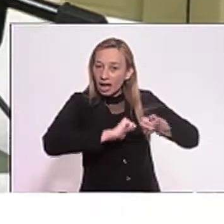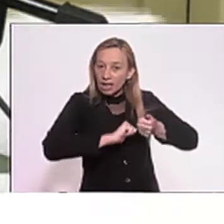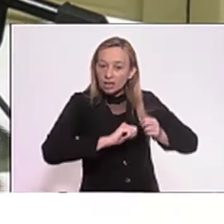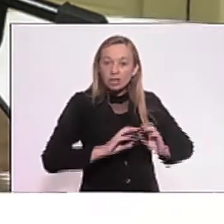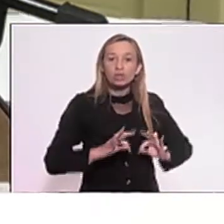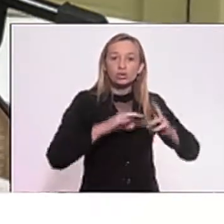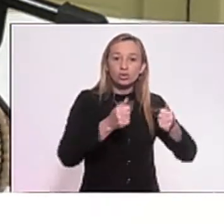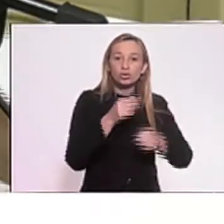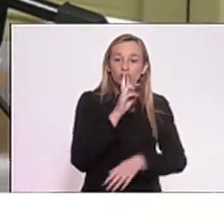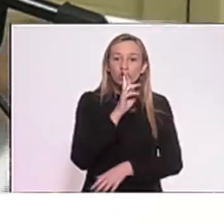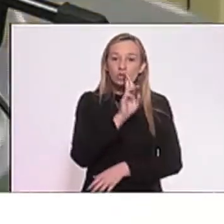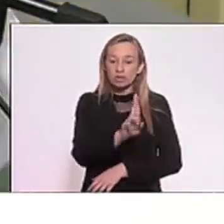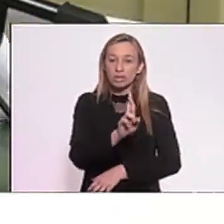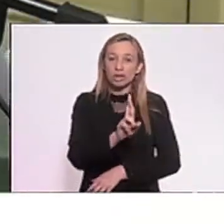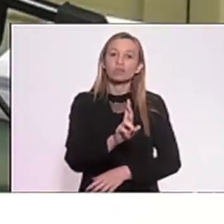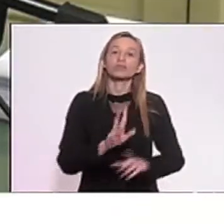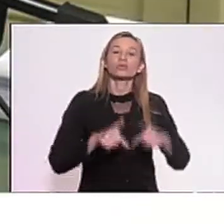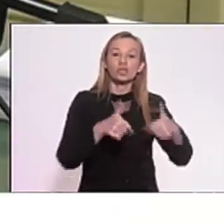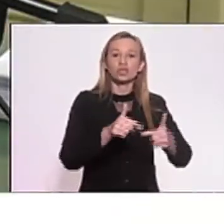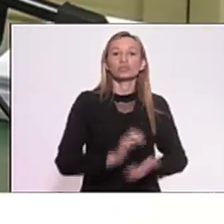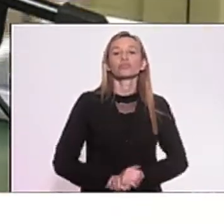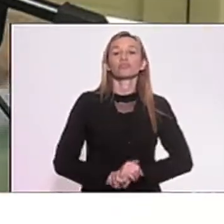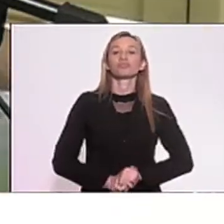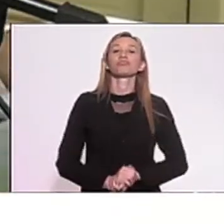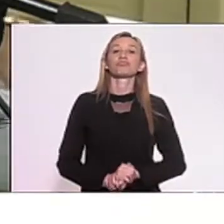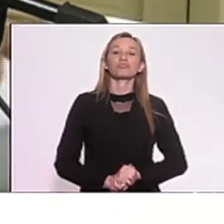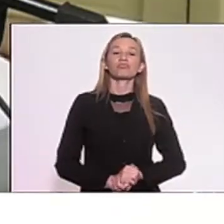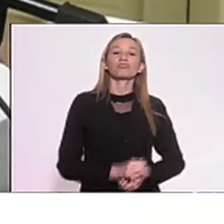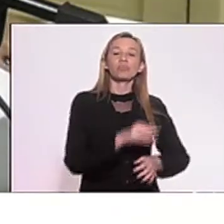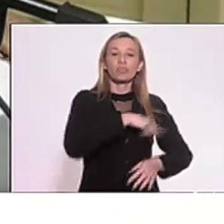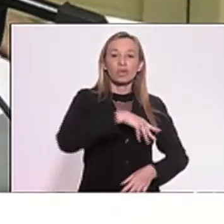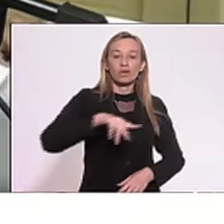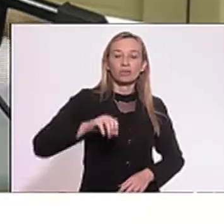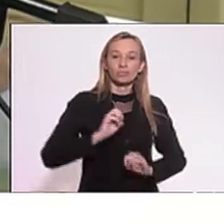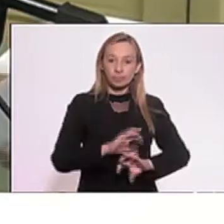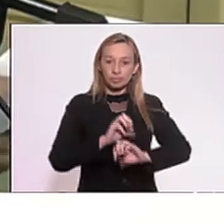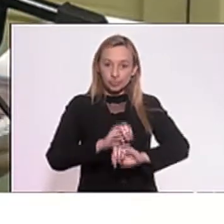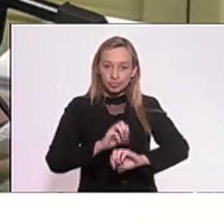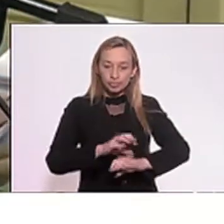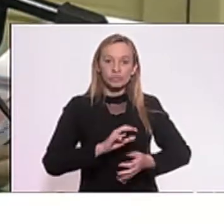os resultados dessa ação. Ao Ministério da Educação,